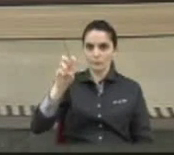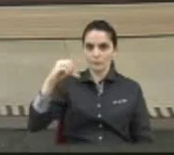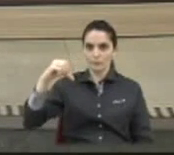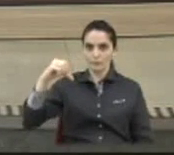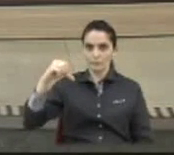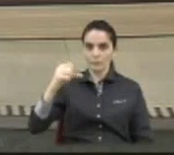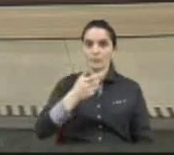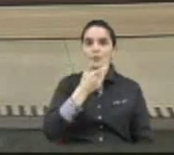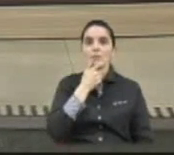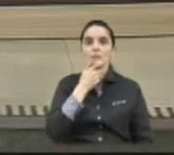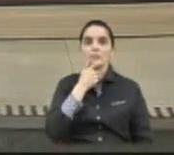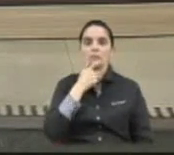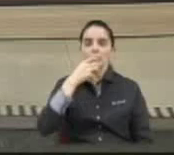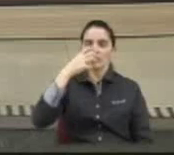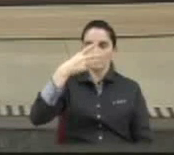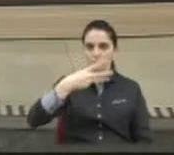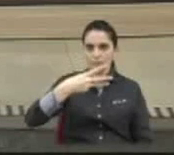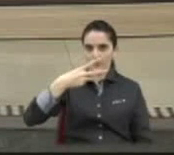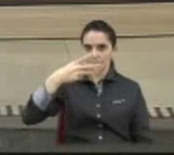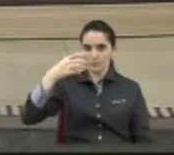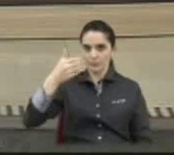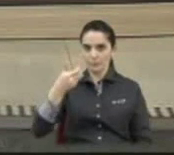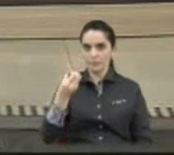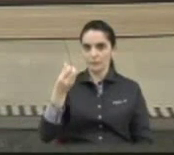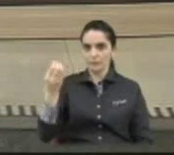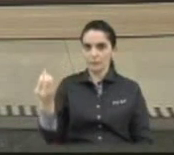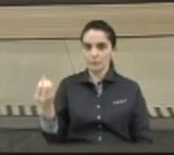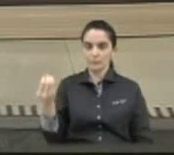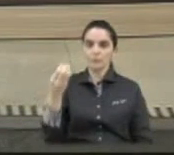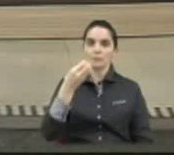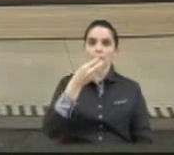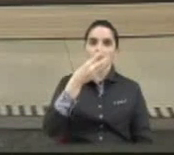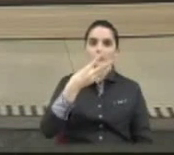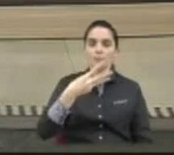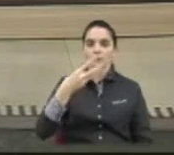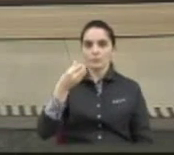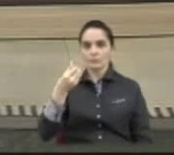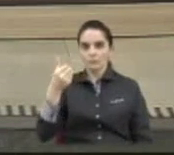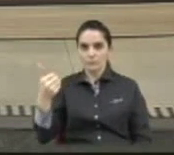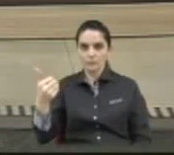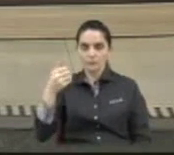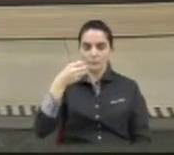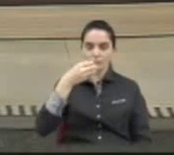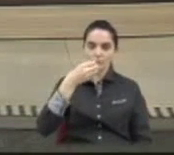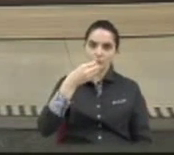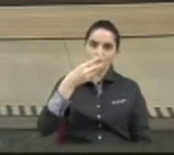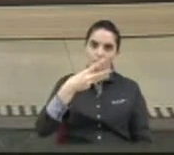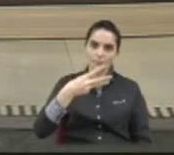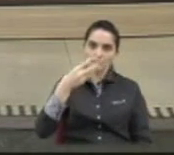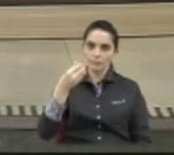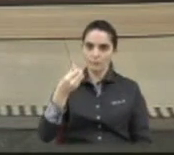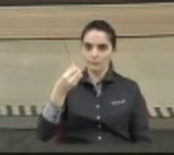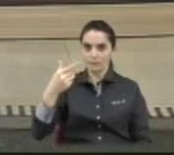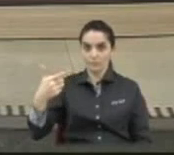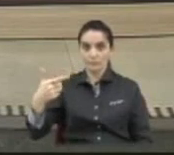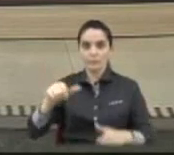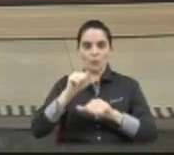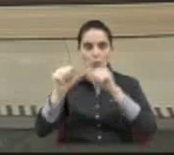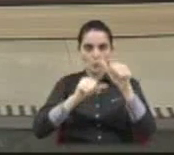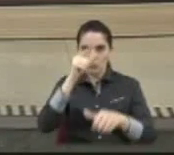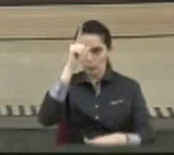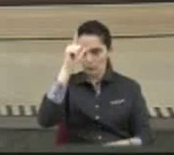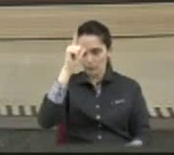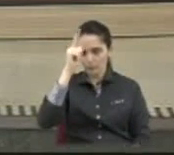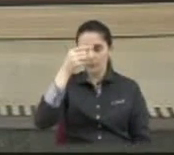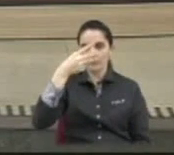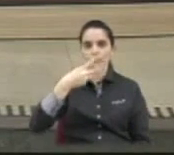Érica Monteiro, 360, Érica Monteiro, 361, Érica Monteiro, 362, Sidney Pascotto,